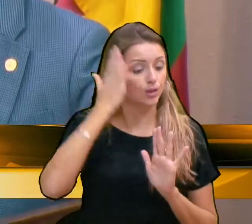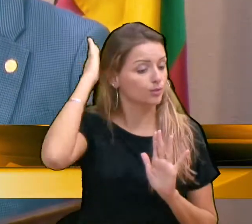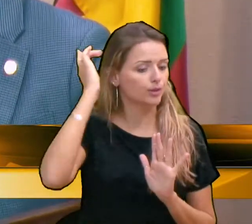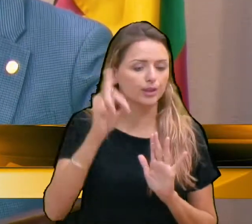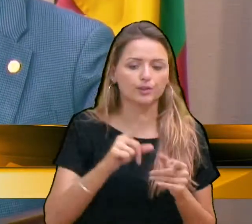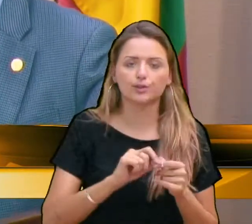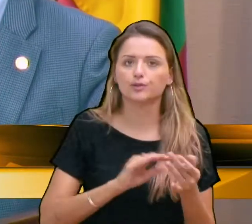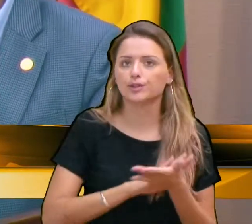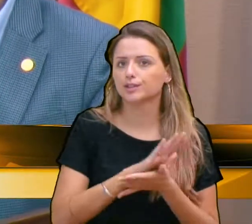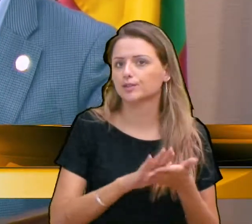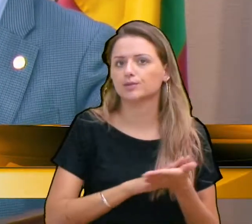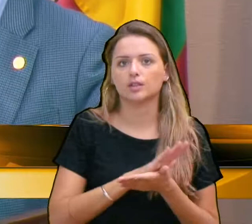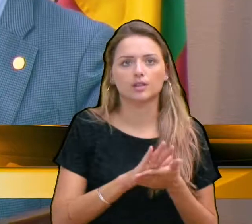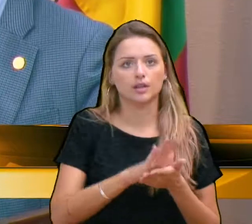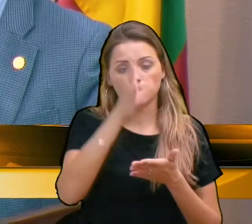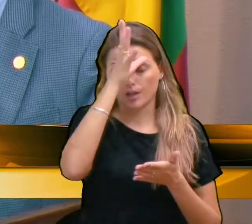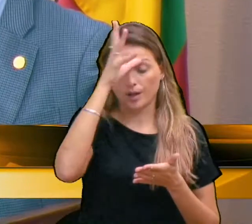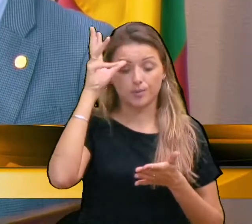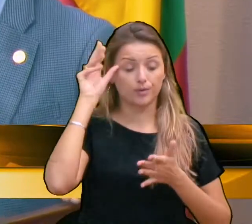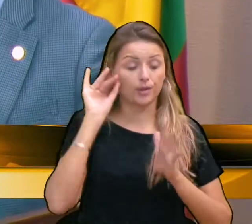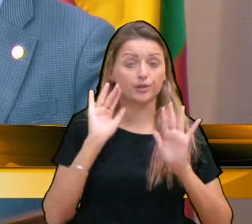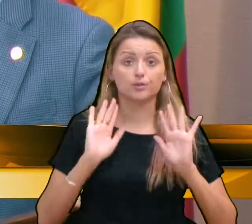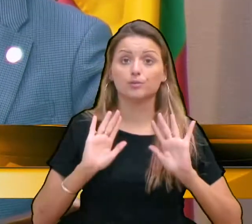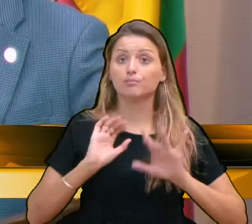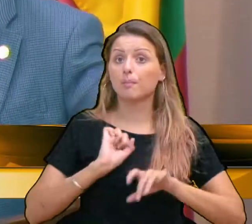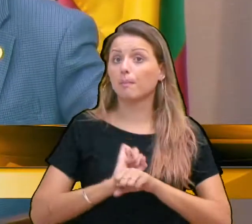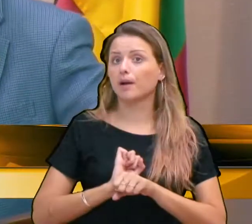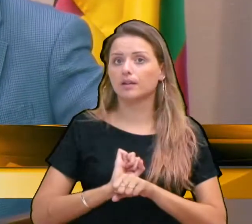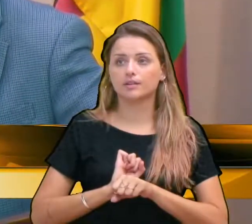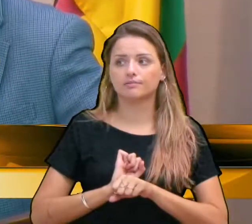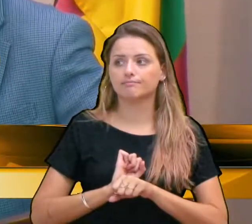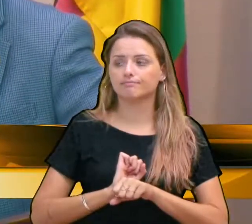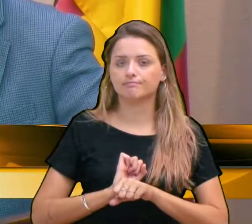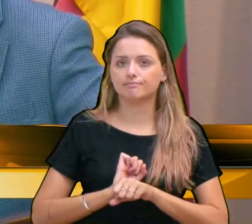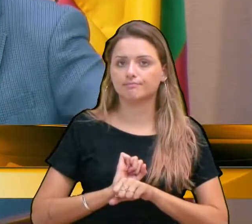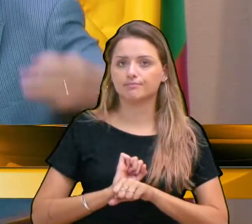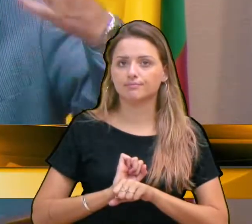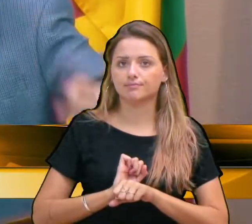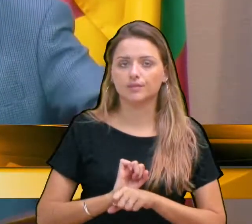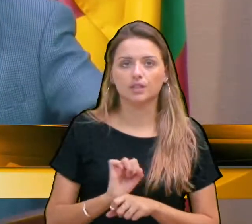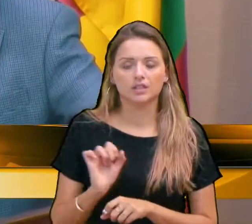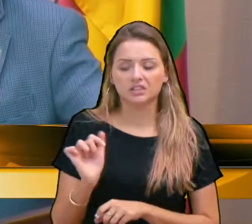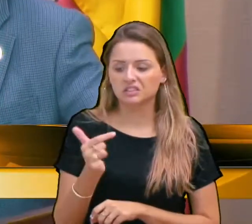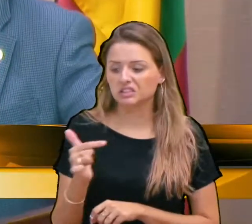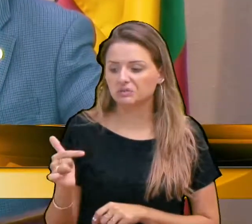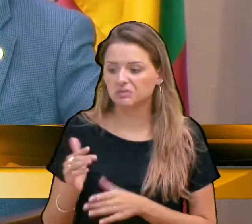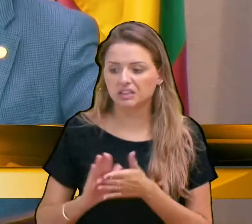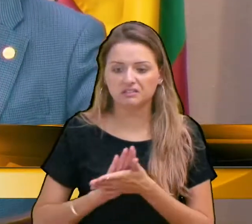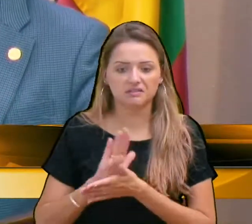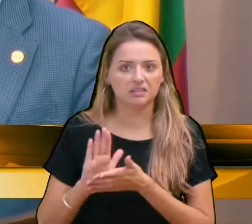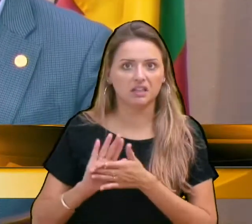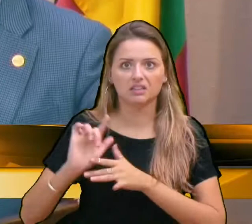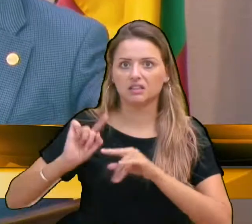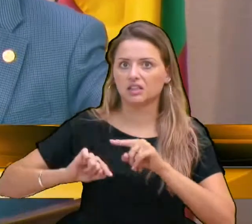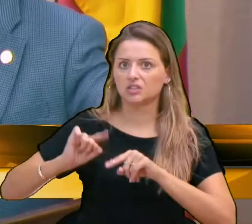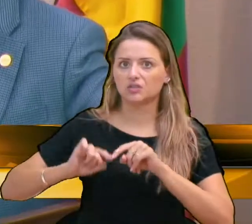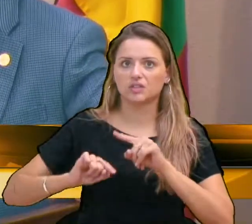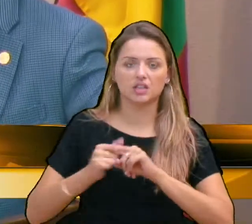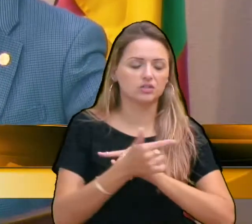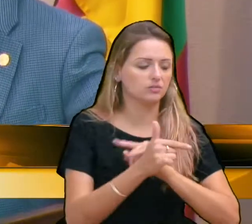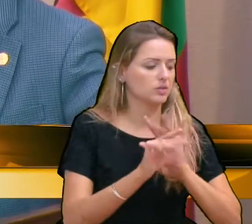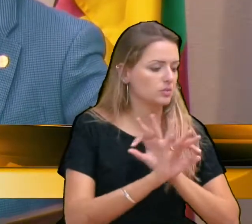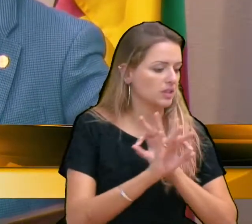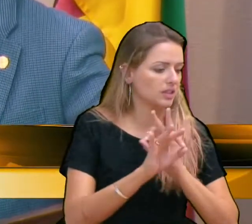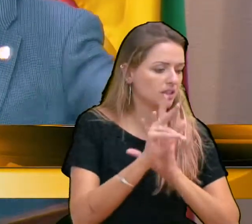Nada. O município está completamente parado. Não tem uma atividade, não tem um projeto